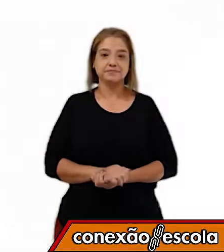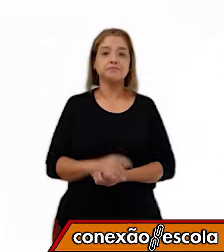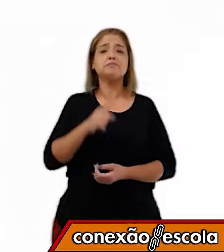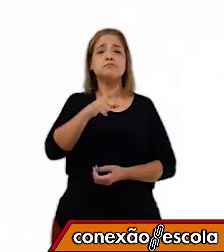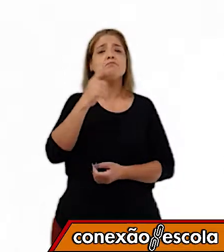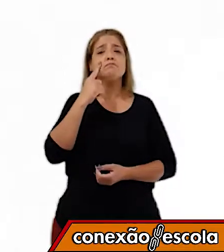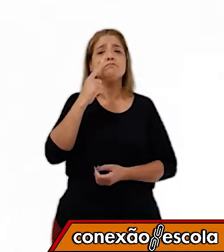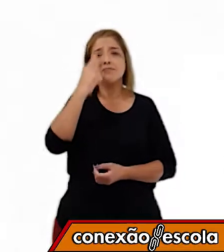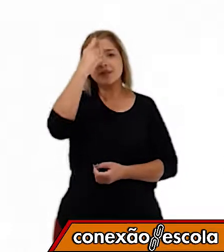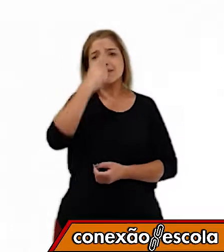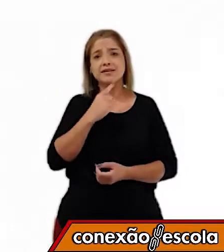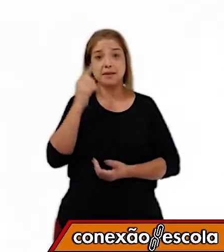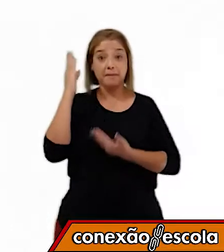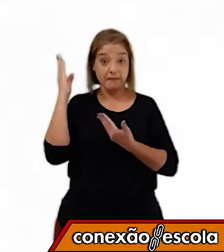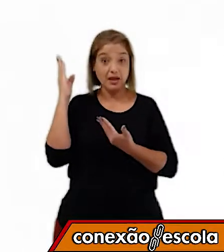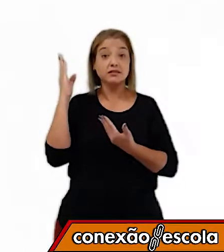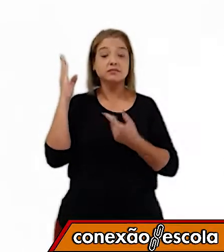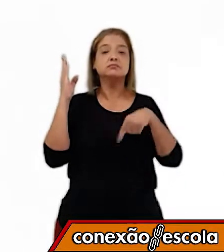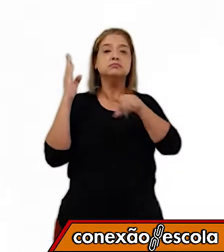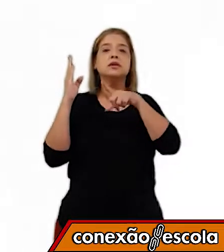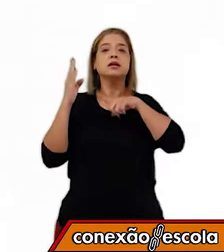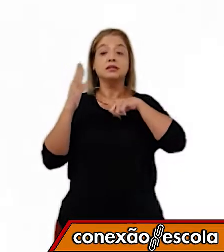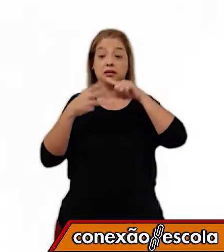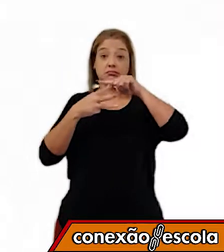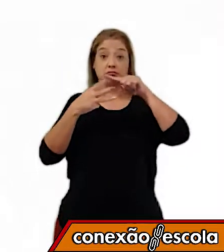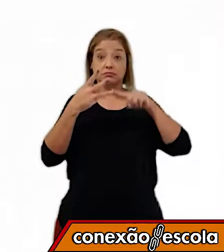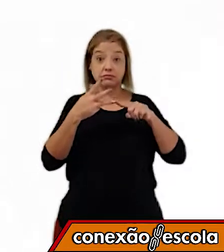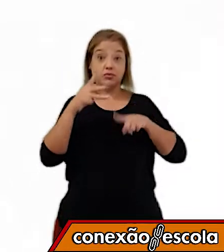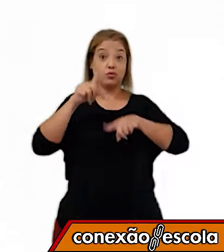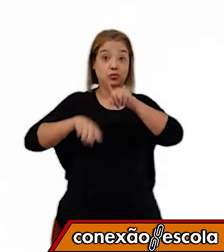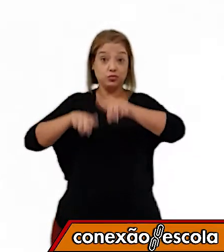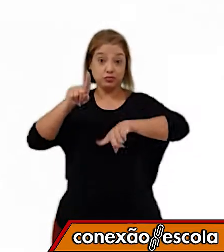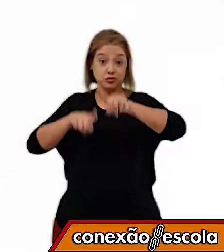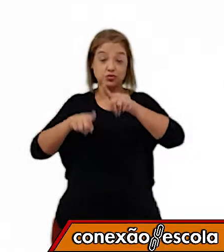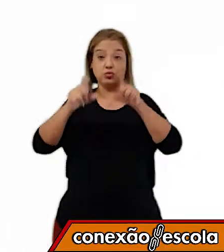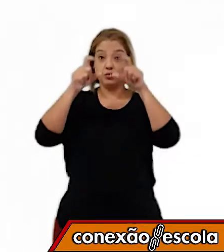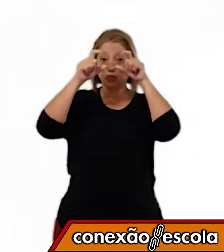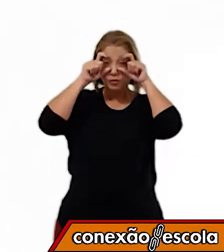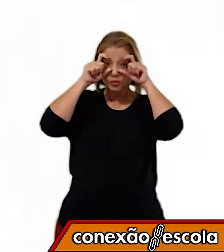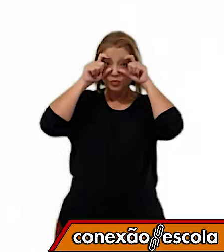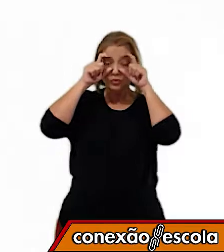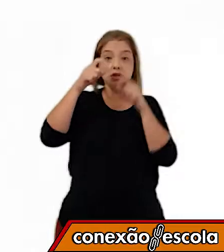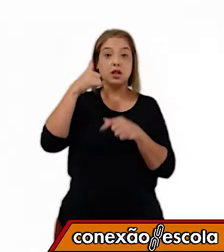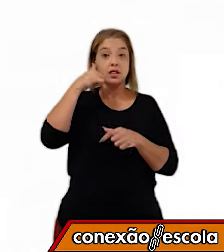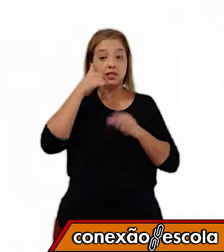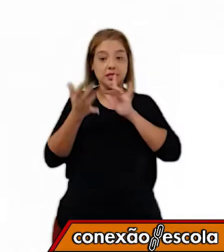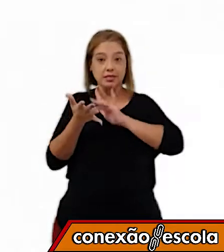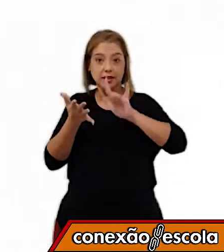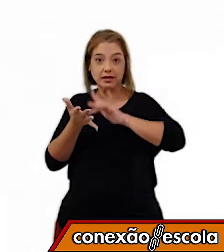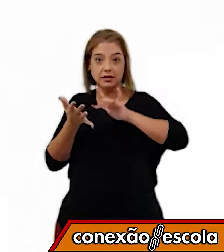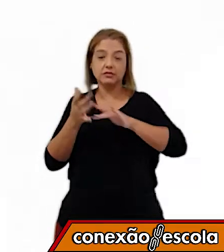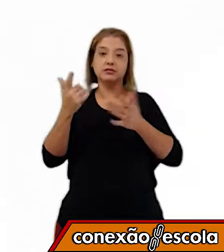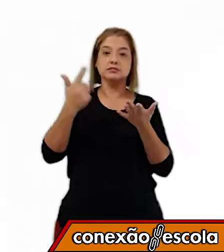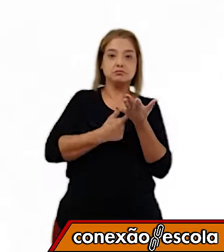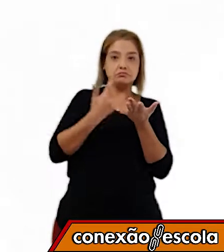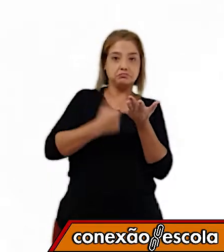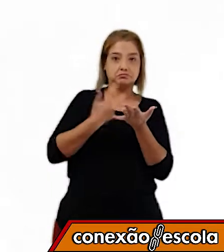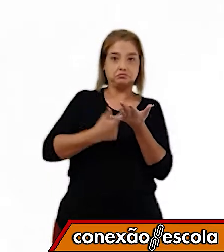Na imagem da sua tela, vemos 3 objetos: óculos, celular e